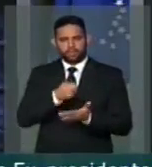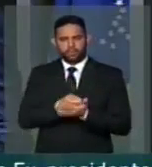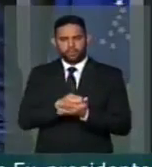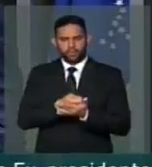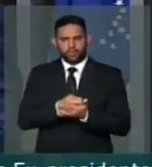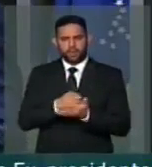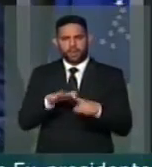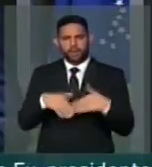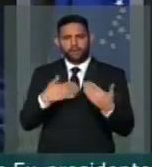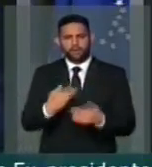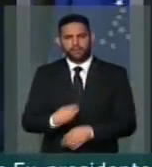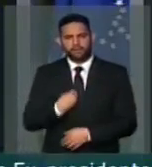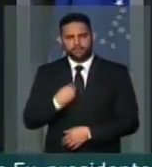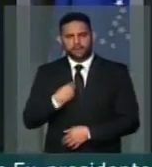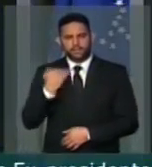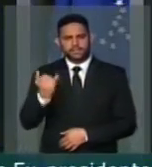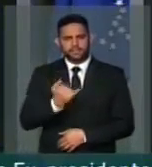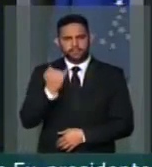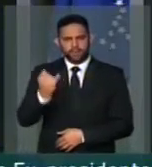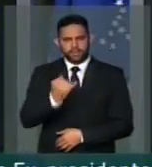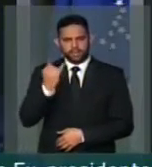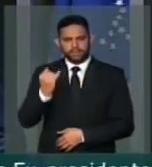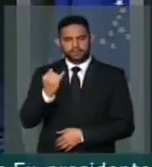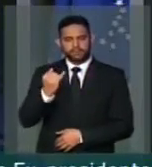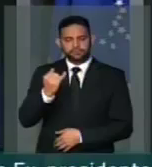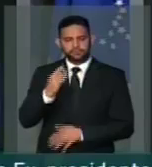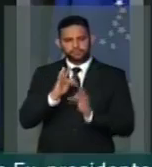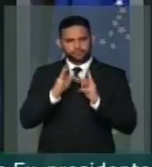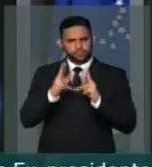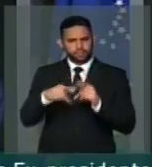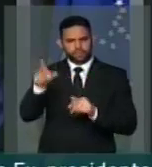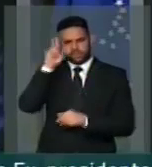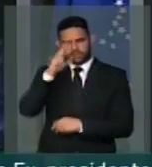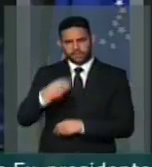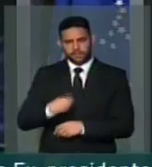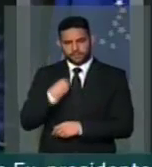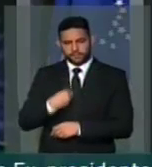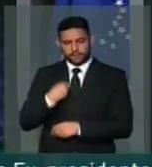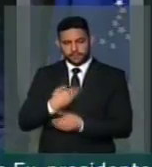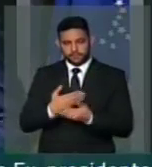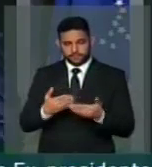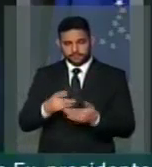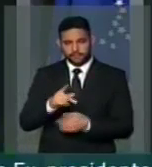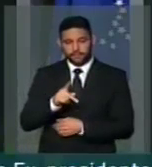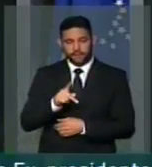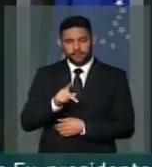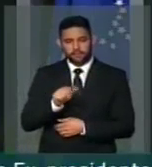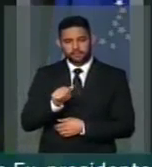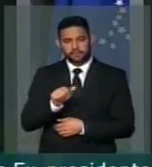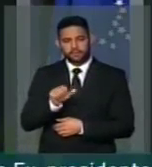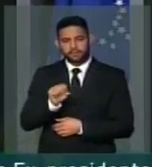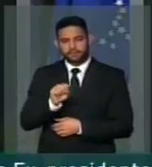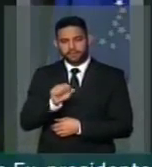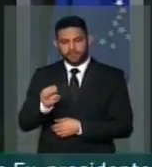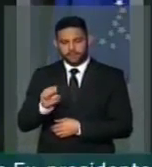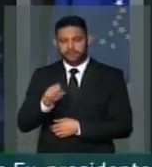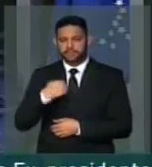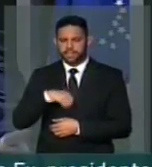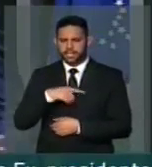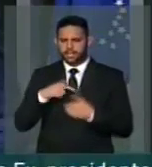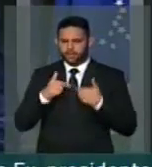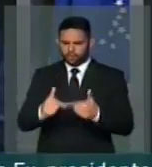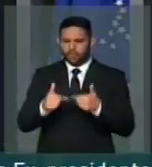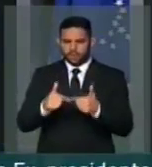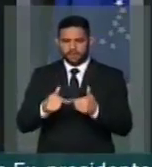na qual ele teve uma presença marcante em toda a sua história. Paz dedicado à sua causa, ele